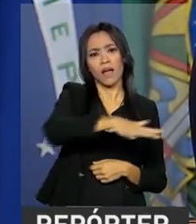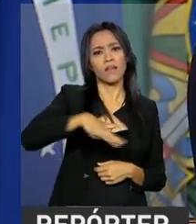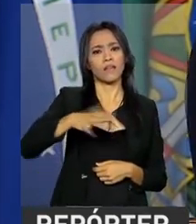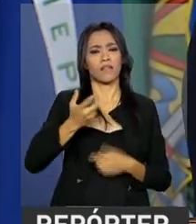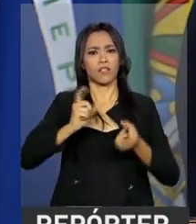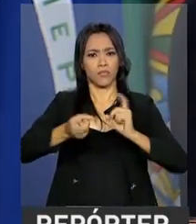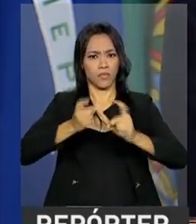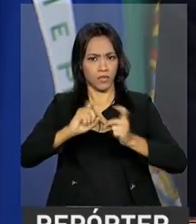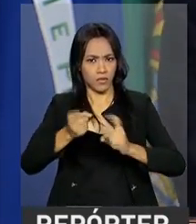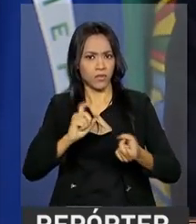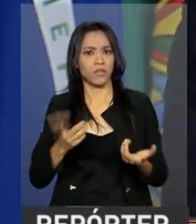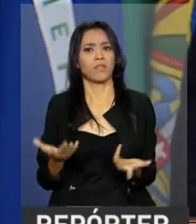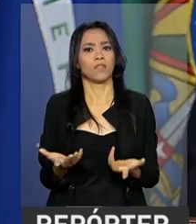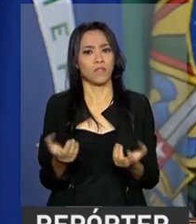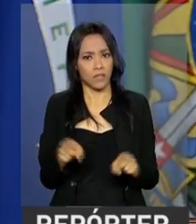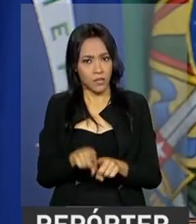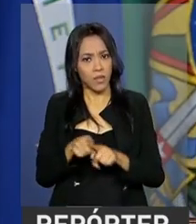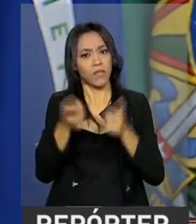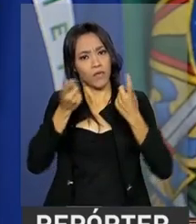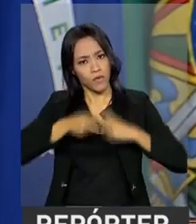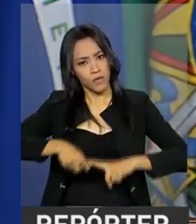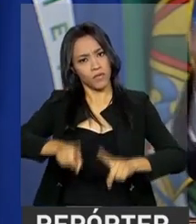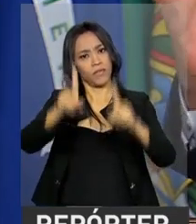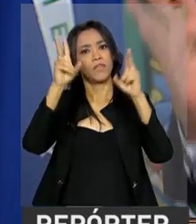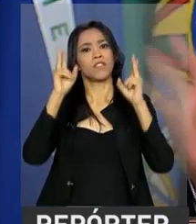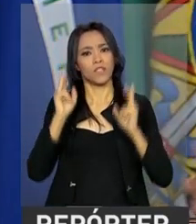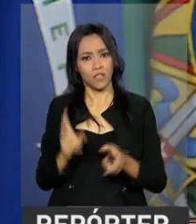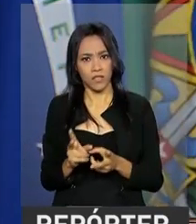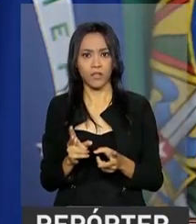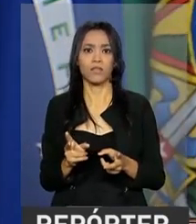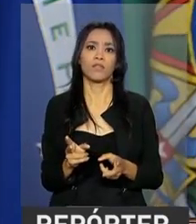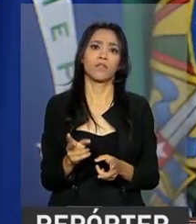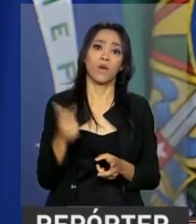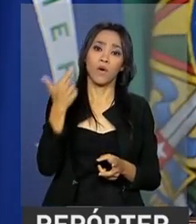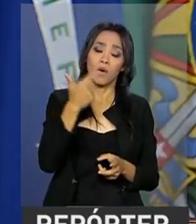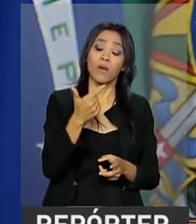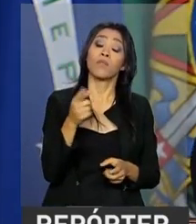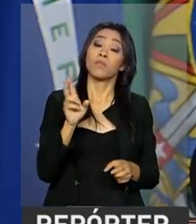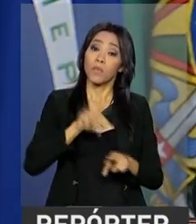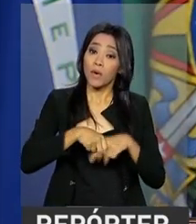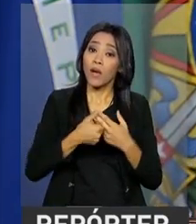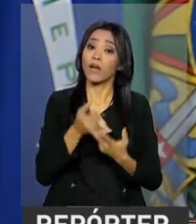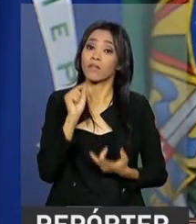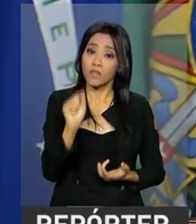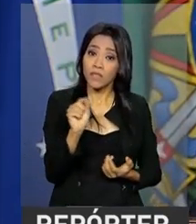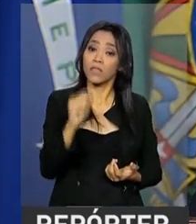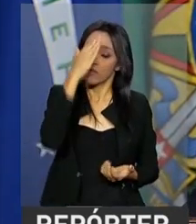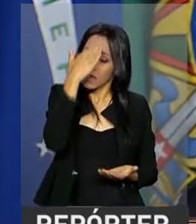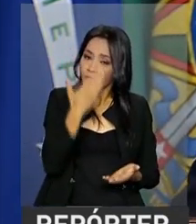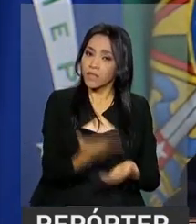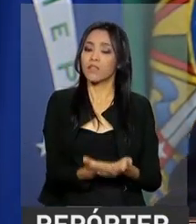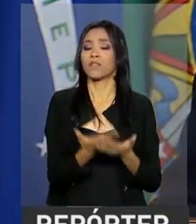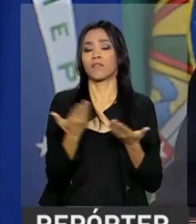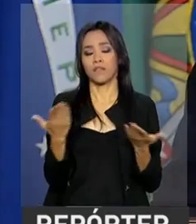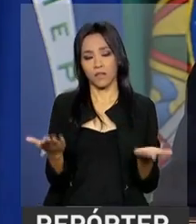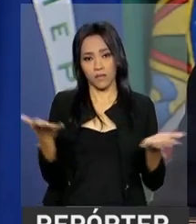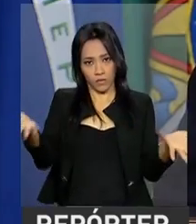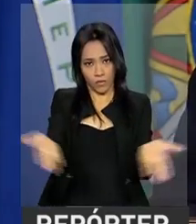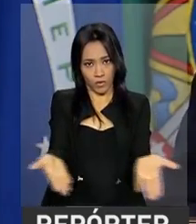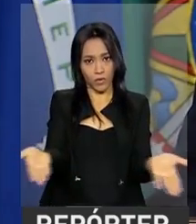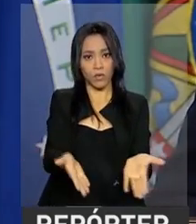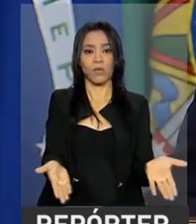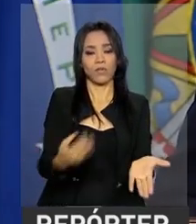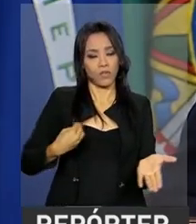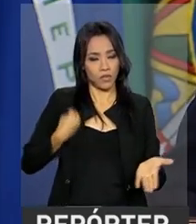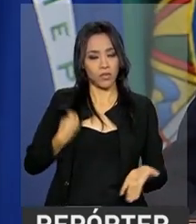administração foram leiloados Ora privatizados ora leiloados em Face da credibilidade que hoje